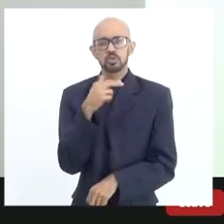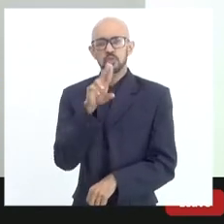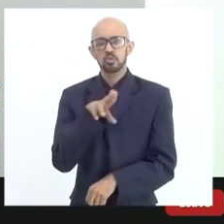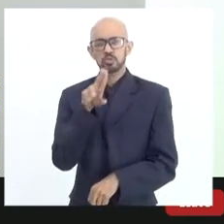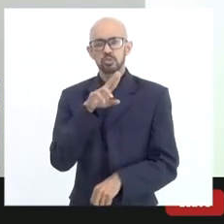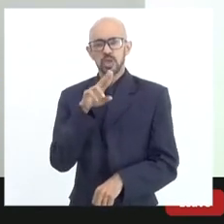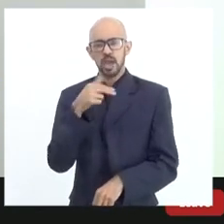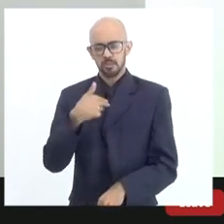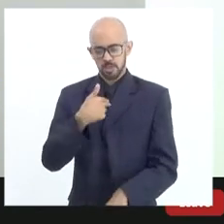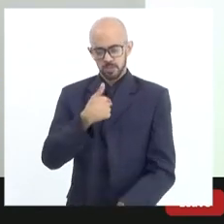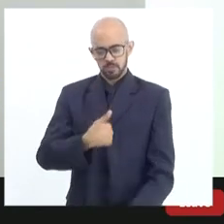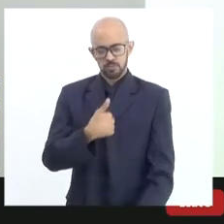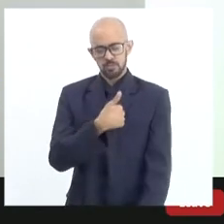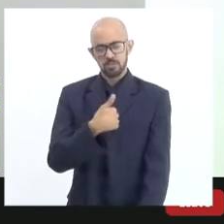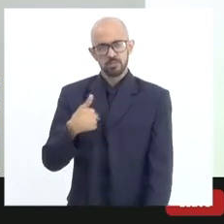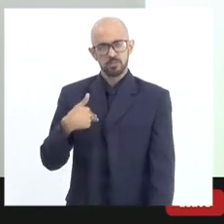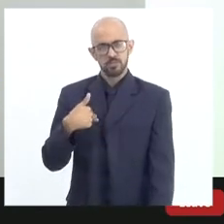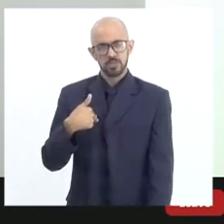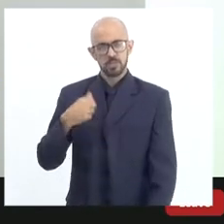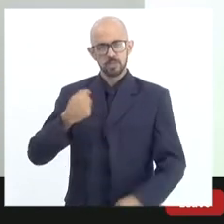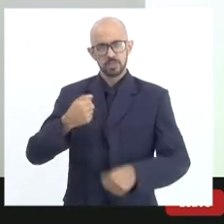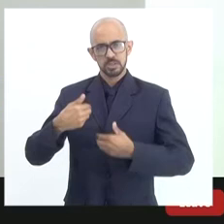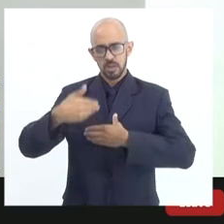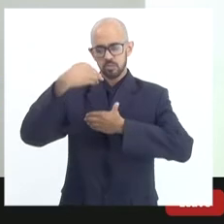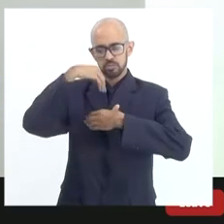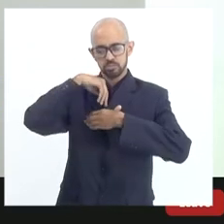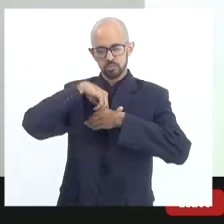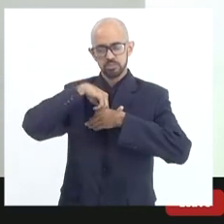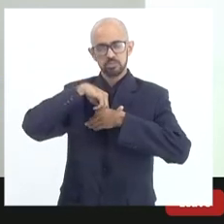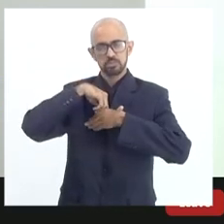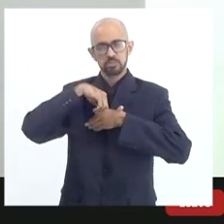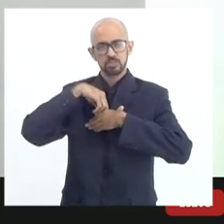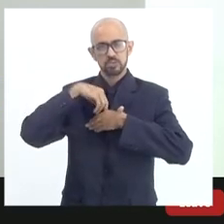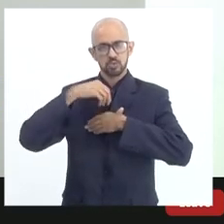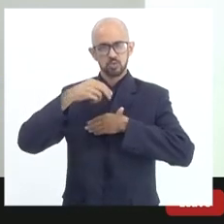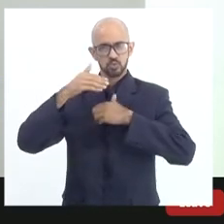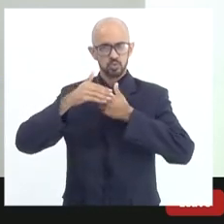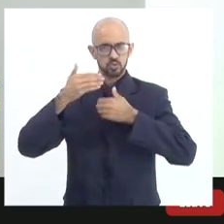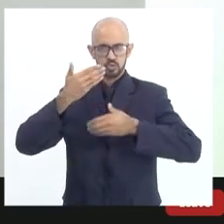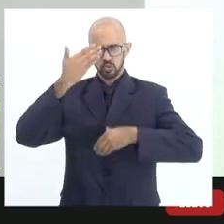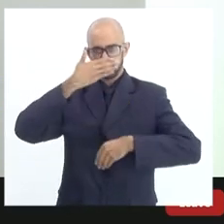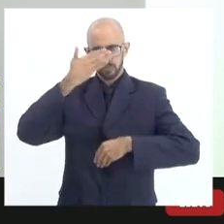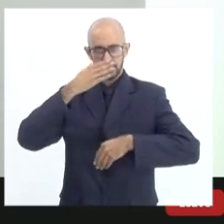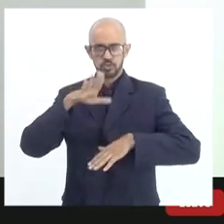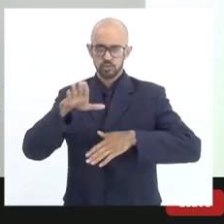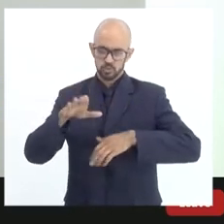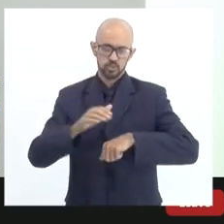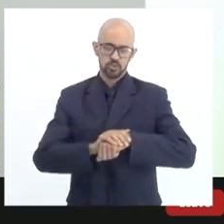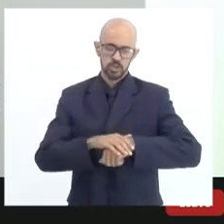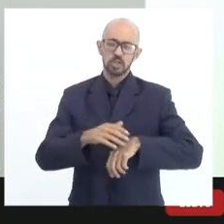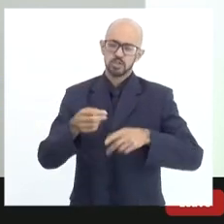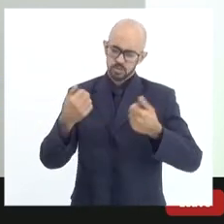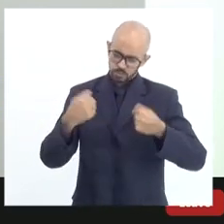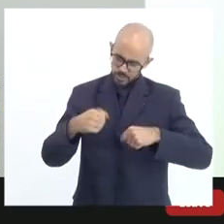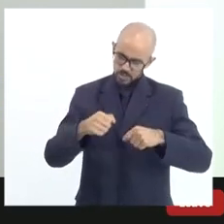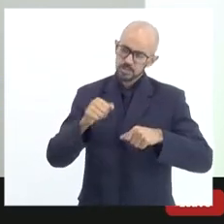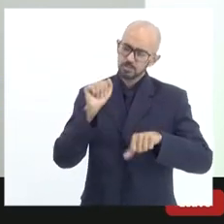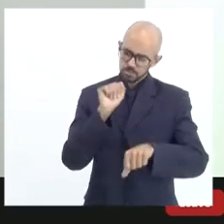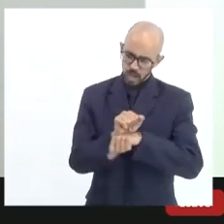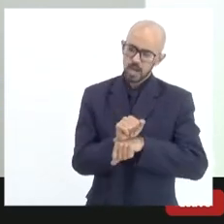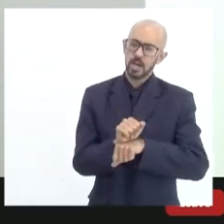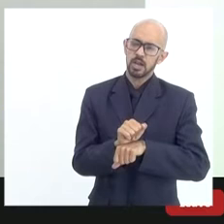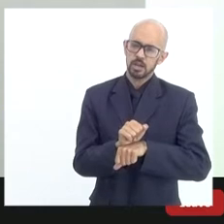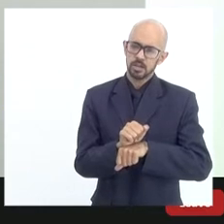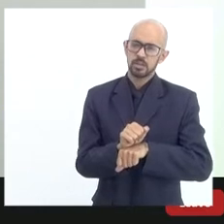com a imagem, eu tinha que botar por dentro da blusa também. Enfim, várias questões. E a gente vê que é algo que a gente precisa combater.